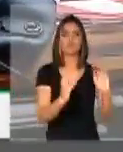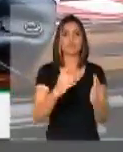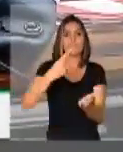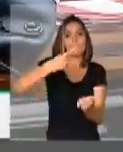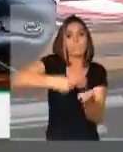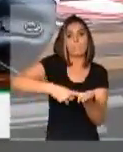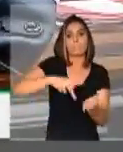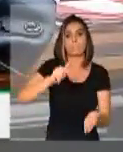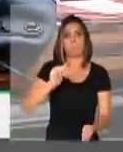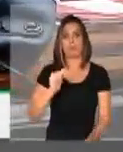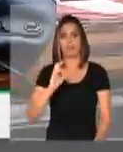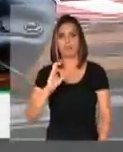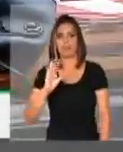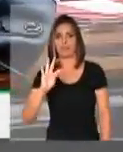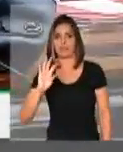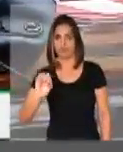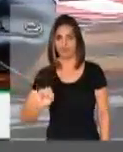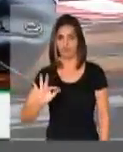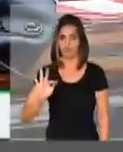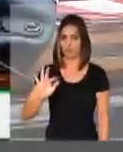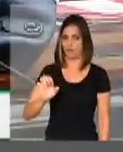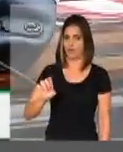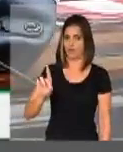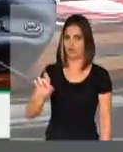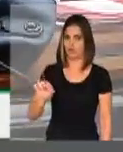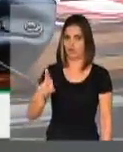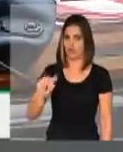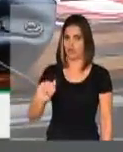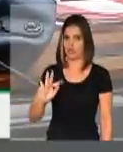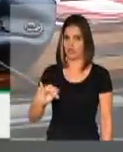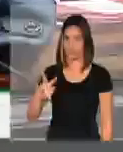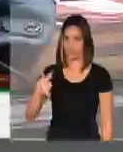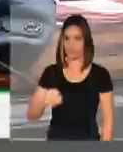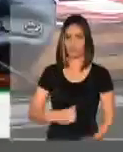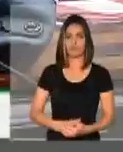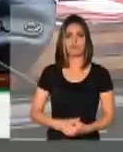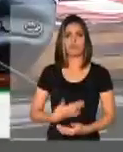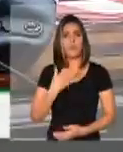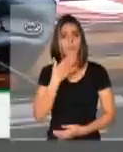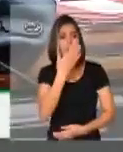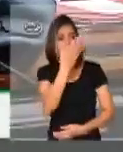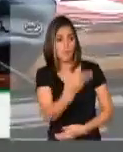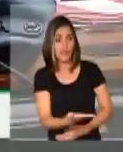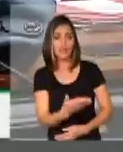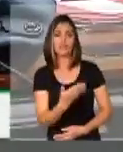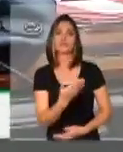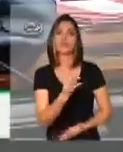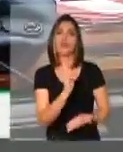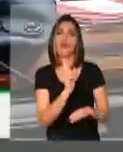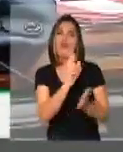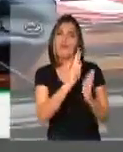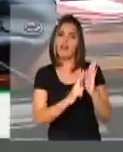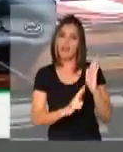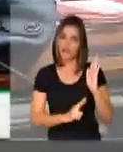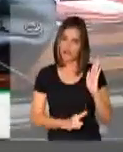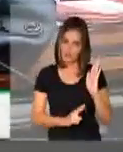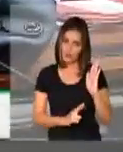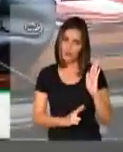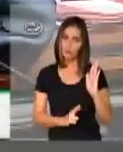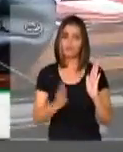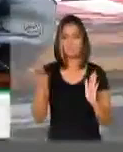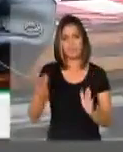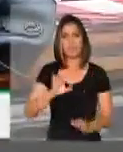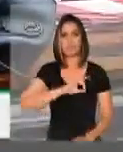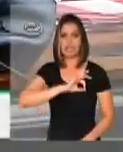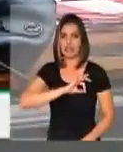peço ao nobre relator, deputado Marcelo, grande mineiro, delegado da Polícia Federal, que